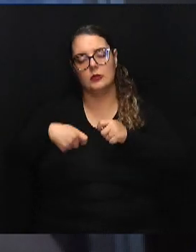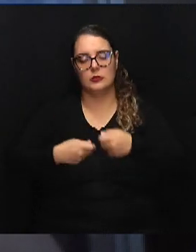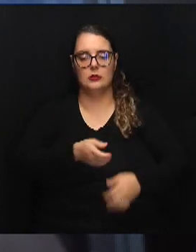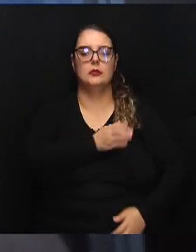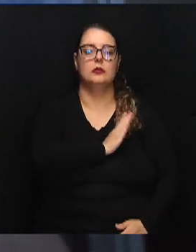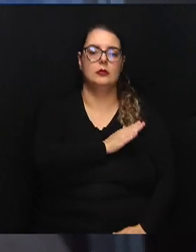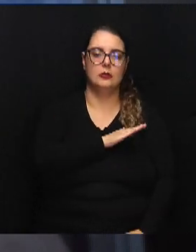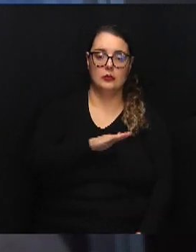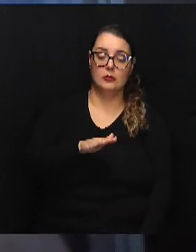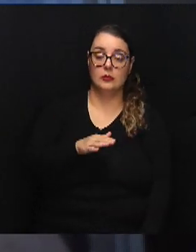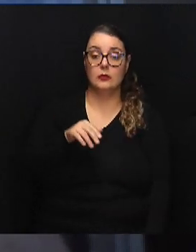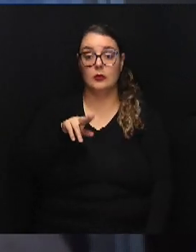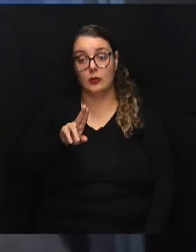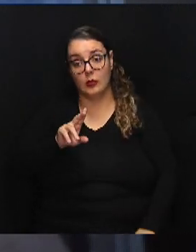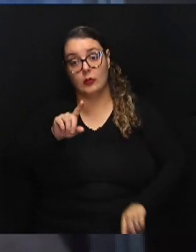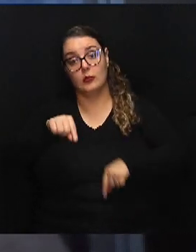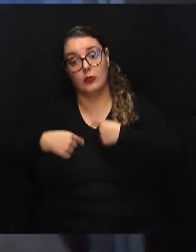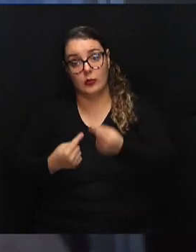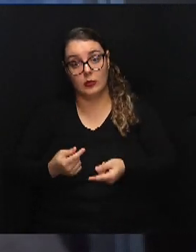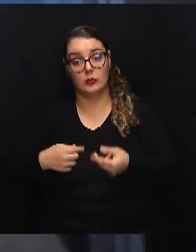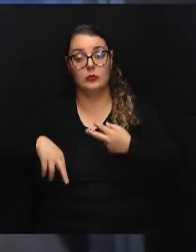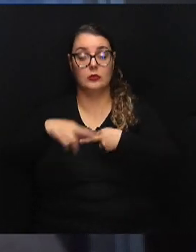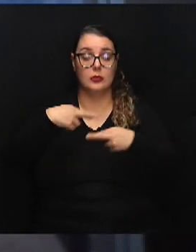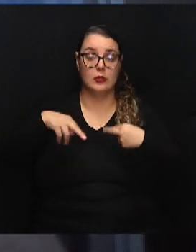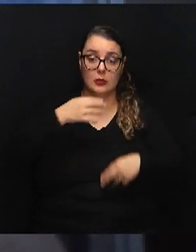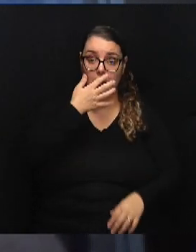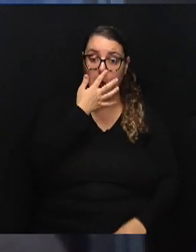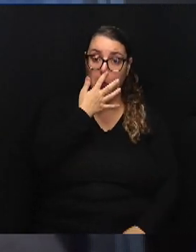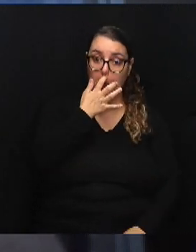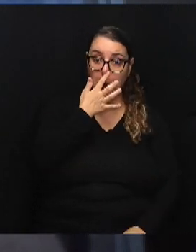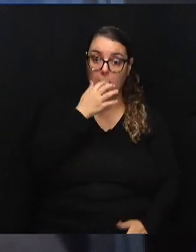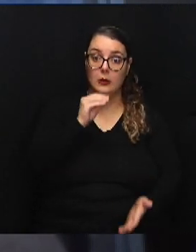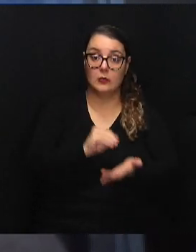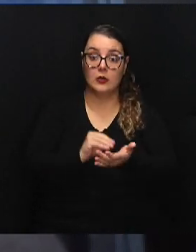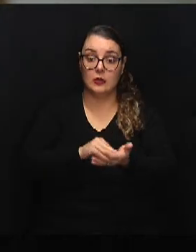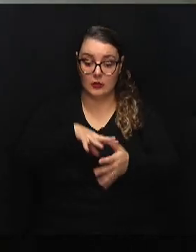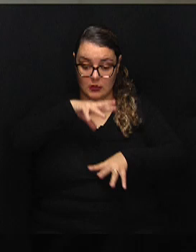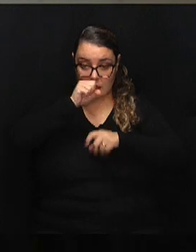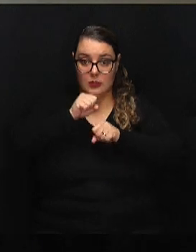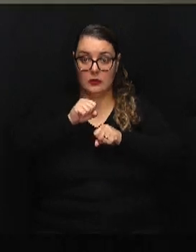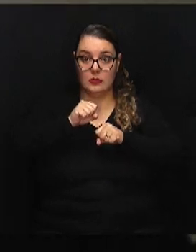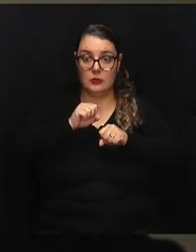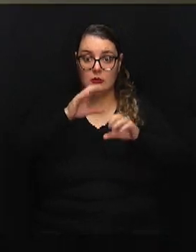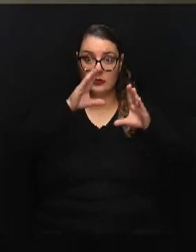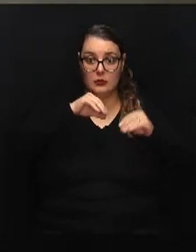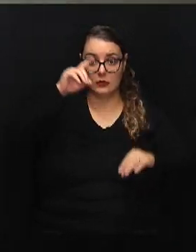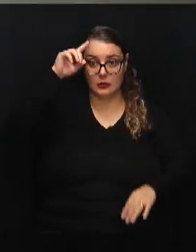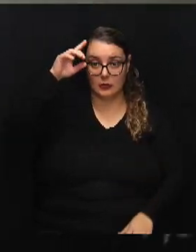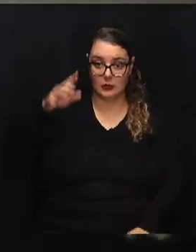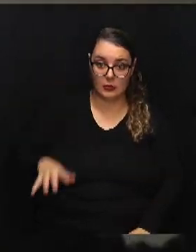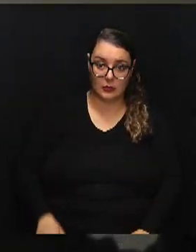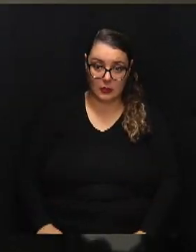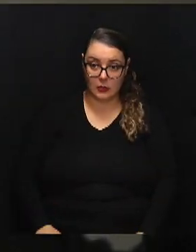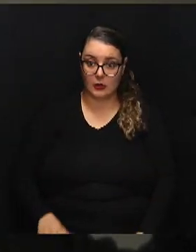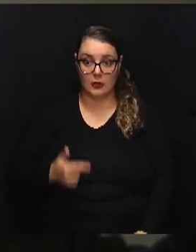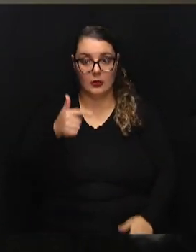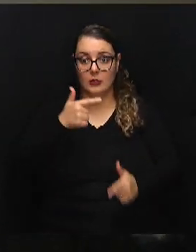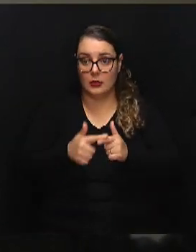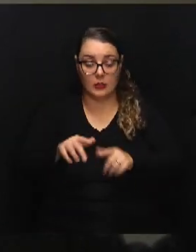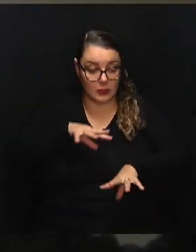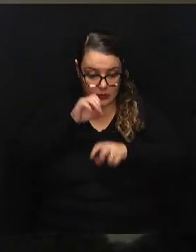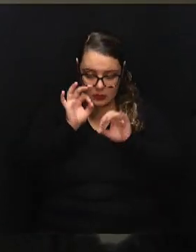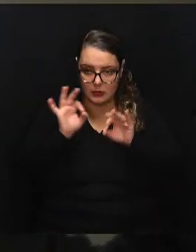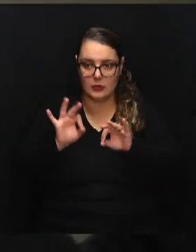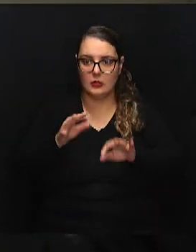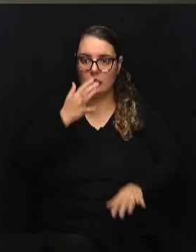infarto. Outros sintomas relacionados pode ser uma falta de ar súbita também, né? Uma pessoa que não tinha nenhum problema respiratório,